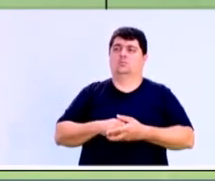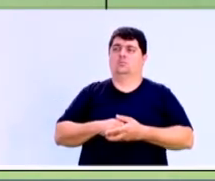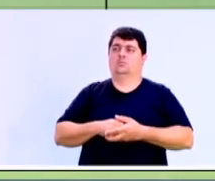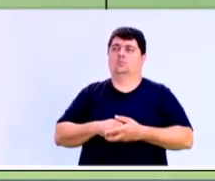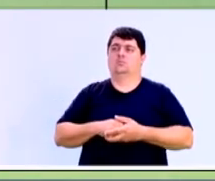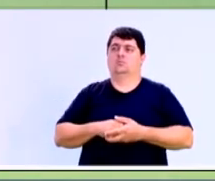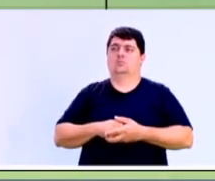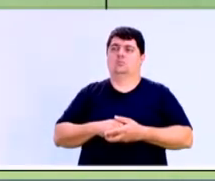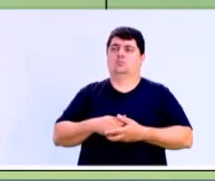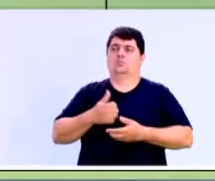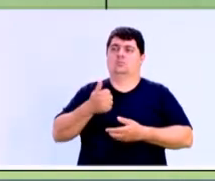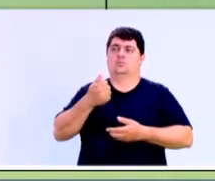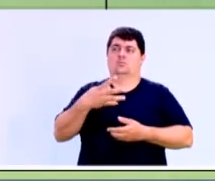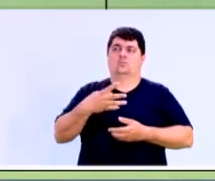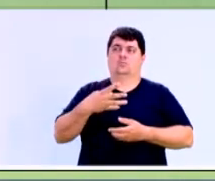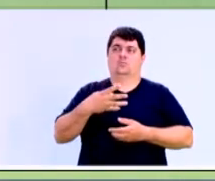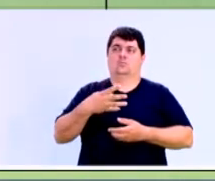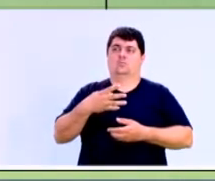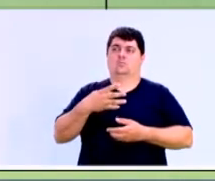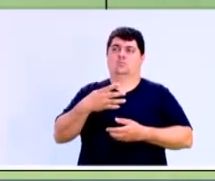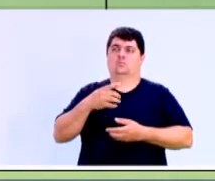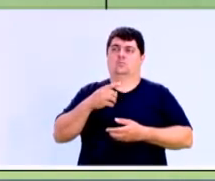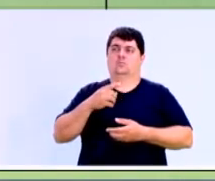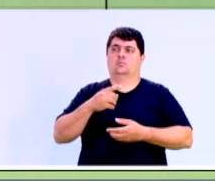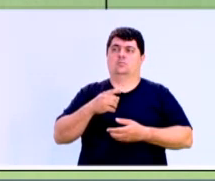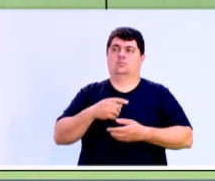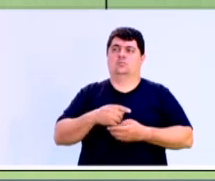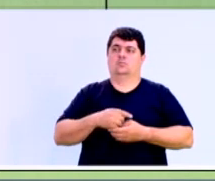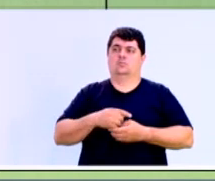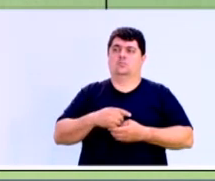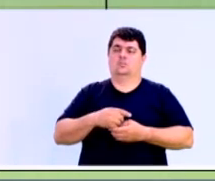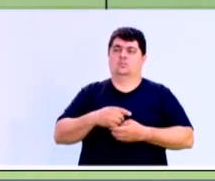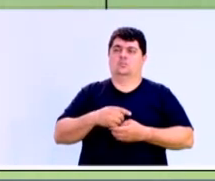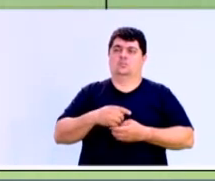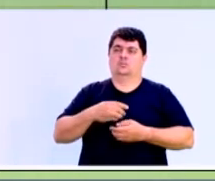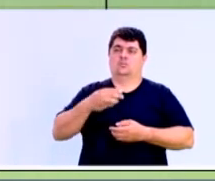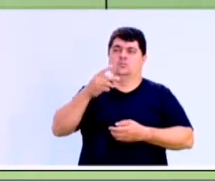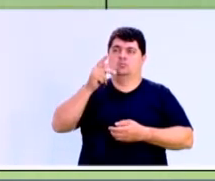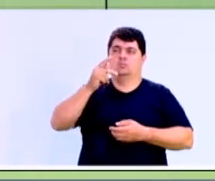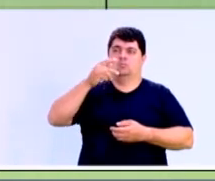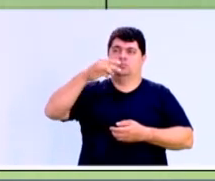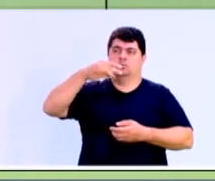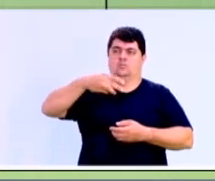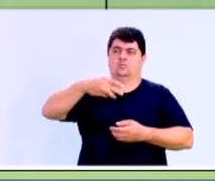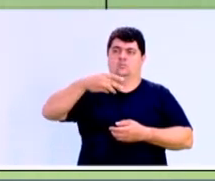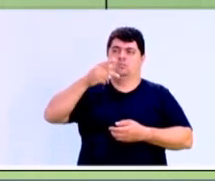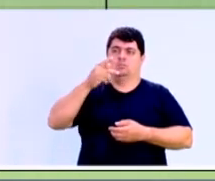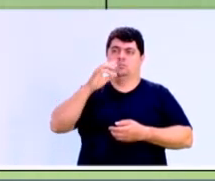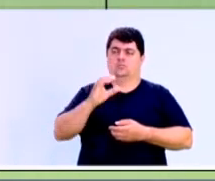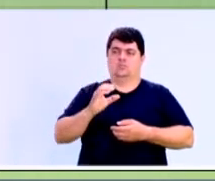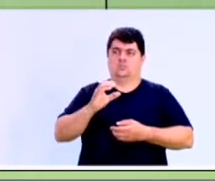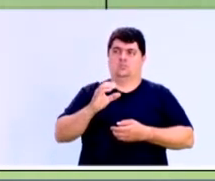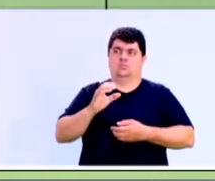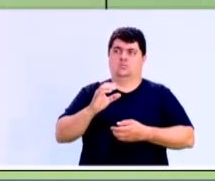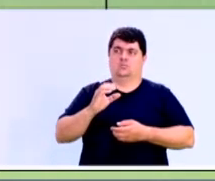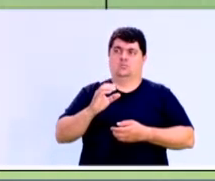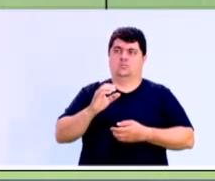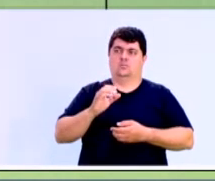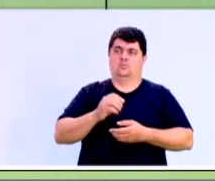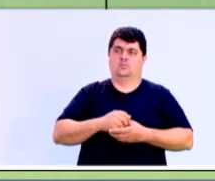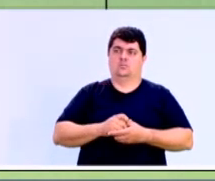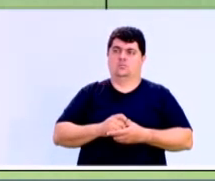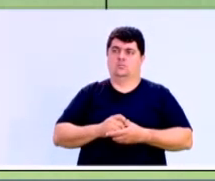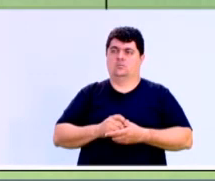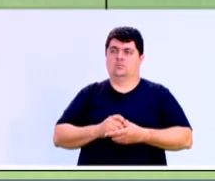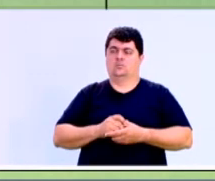são 14 dias. Então, meu prazo médio de pagamento de compra e recebimento, não,